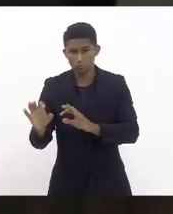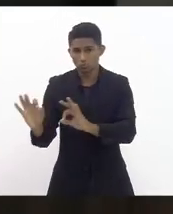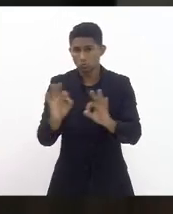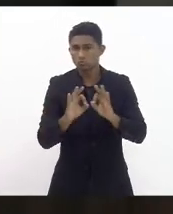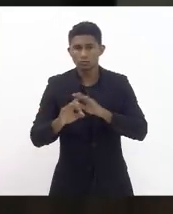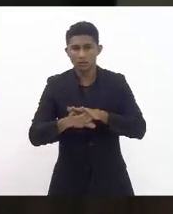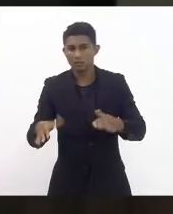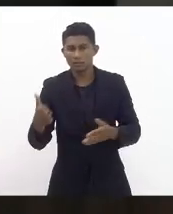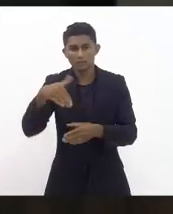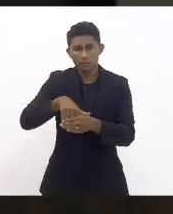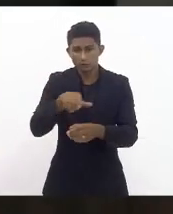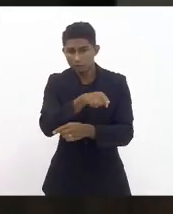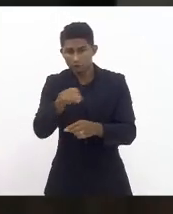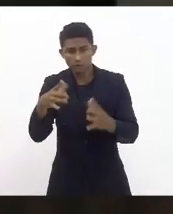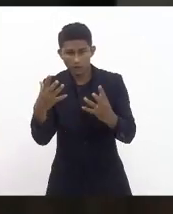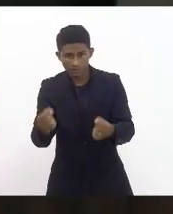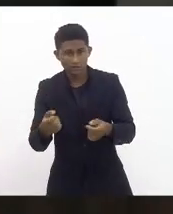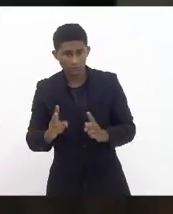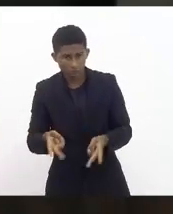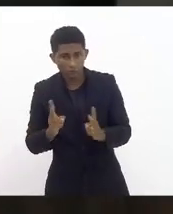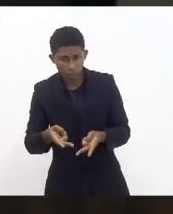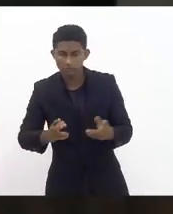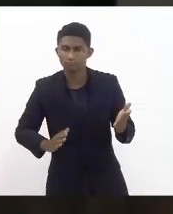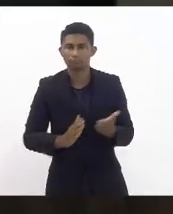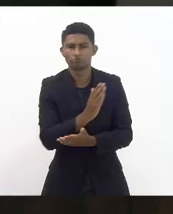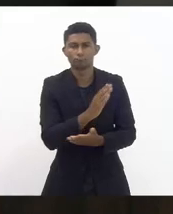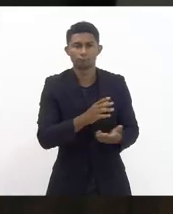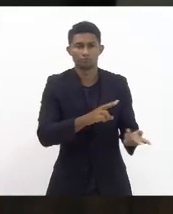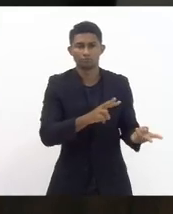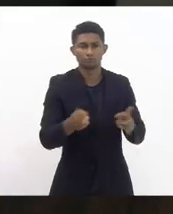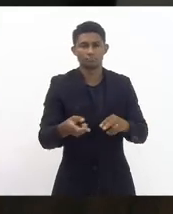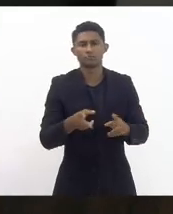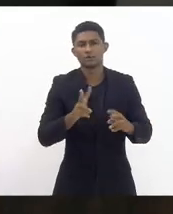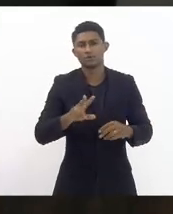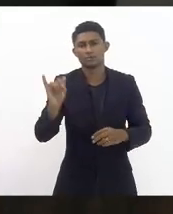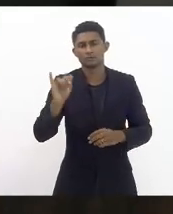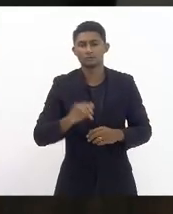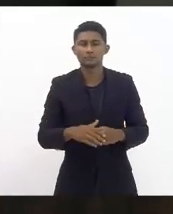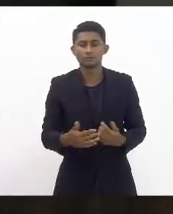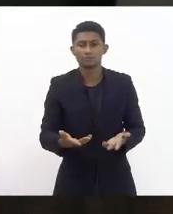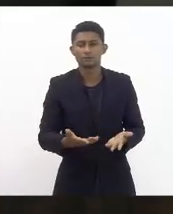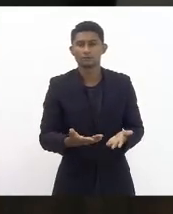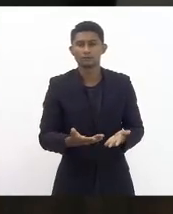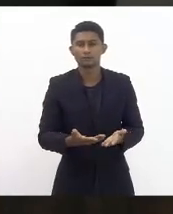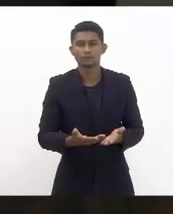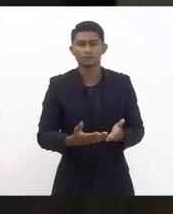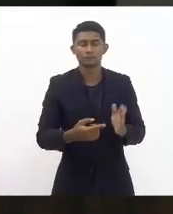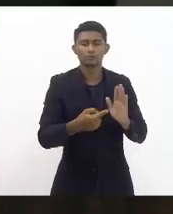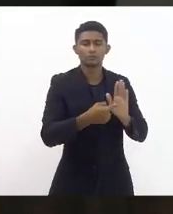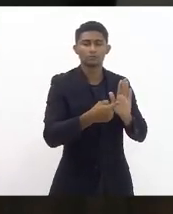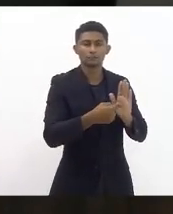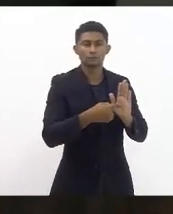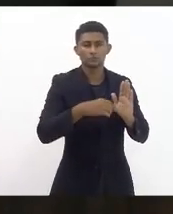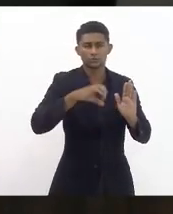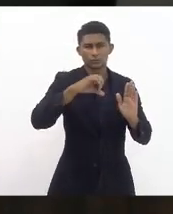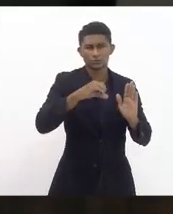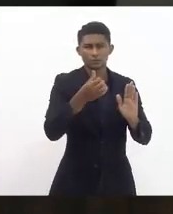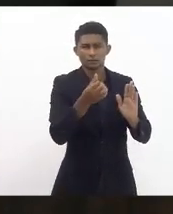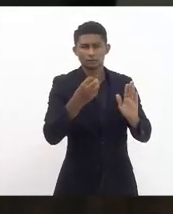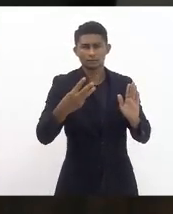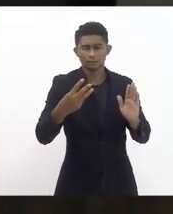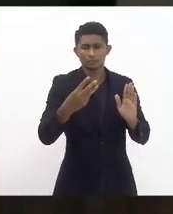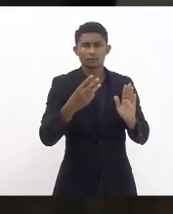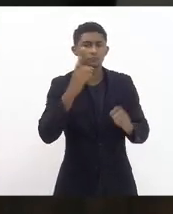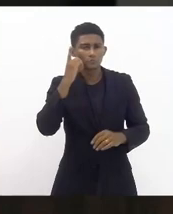discussão, em votação, os senhores que aprovam, permaneça como estão, aprovado, vai a promulgação. Projeto de resolução 963 de 2022, de autoria do deputado